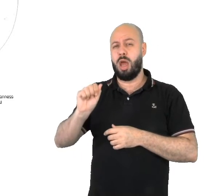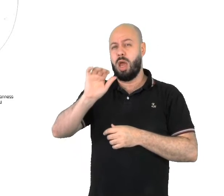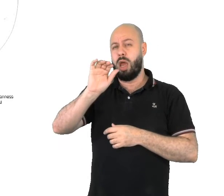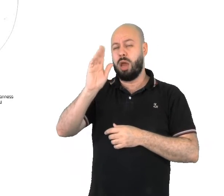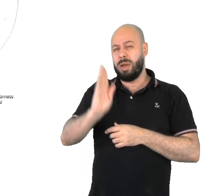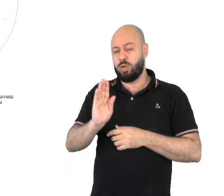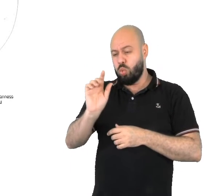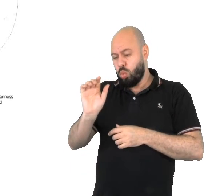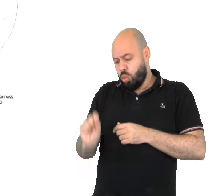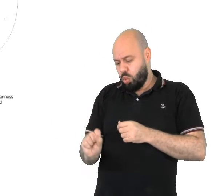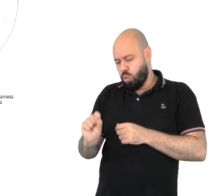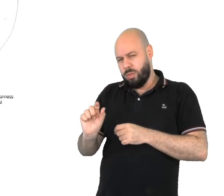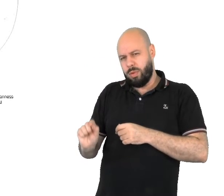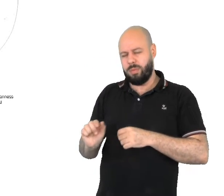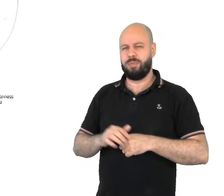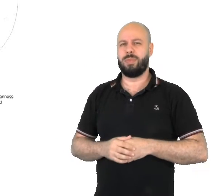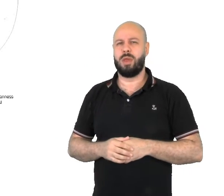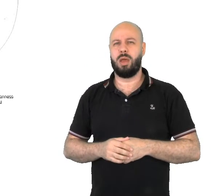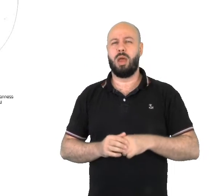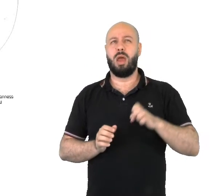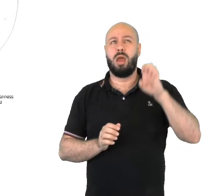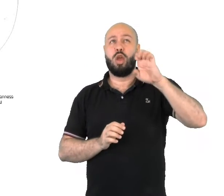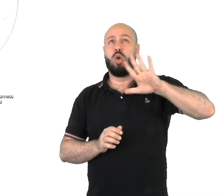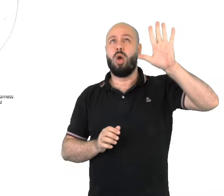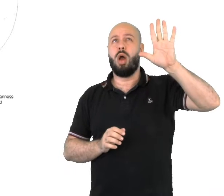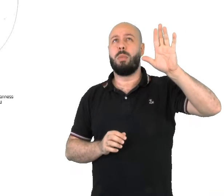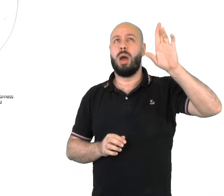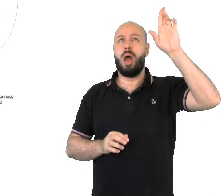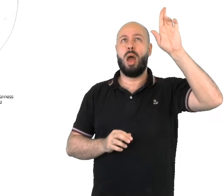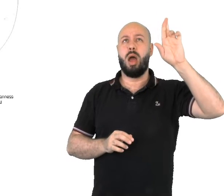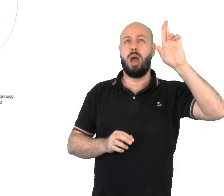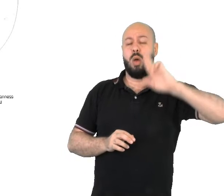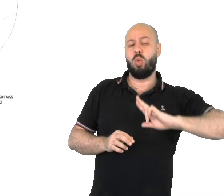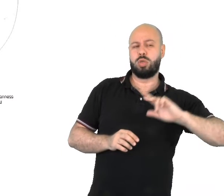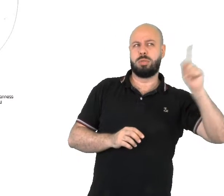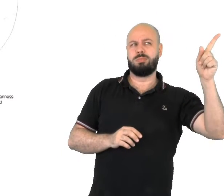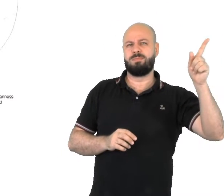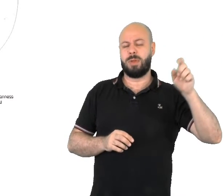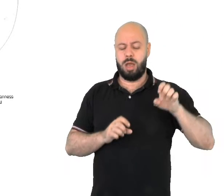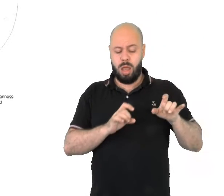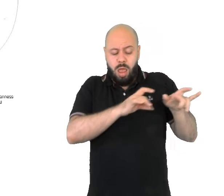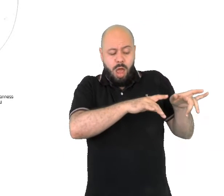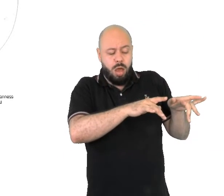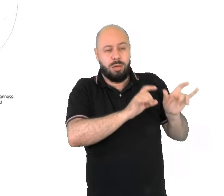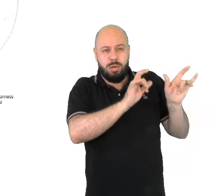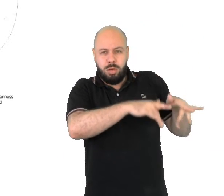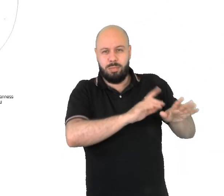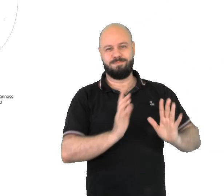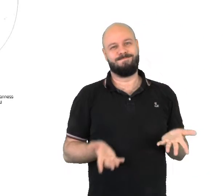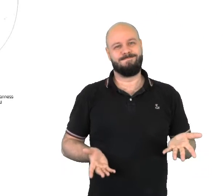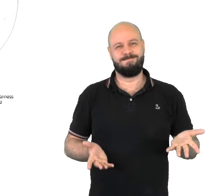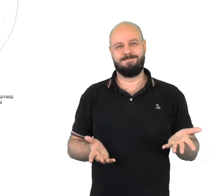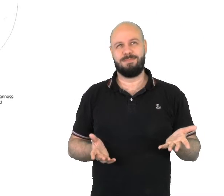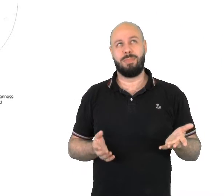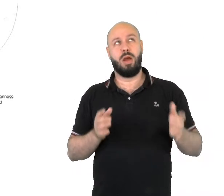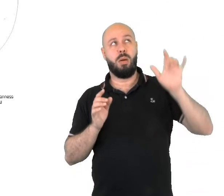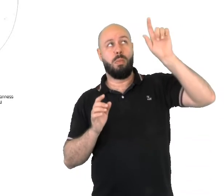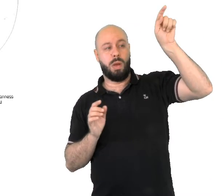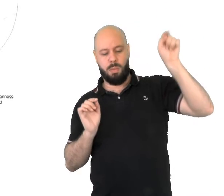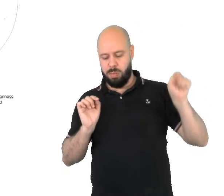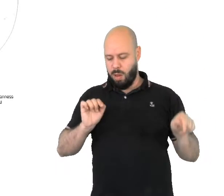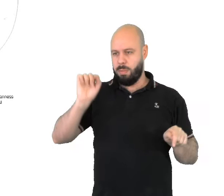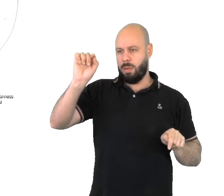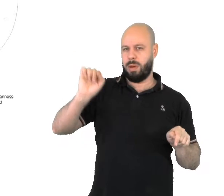parte da Europa e da Rússia e a Austrália. E olhem só que interessante, pessoal. Se a gente observar esse mapa